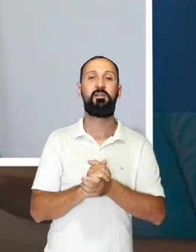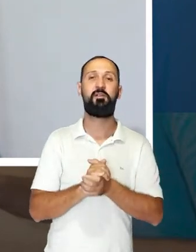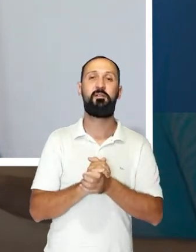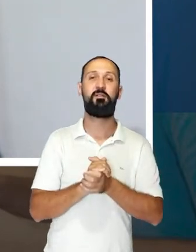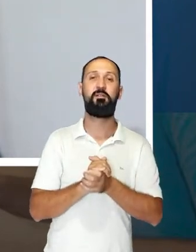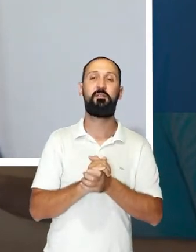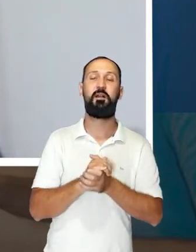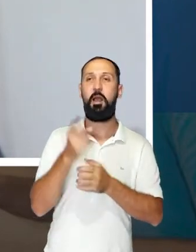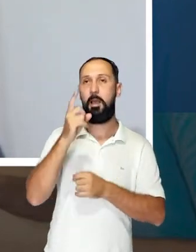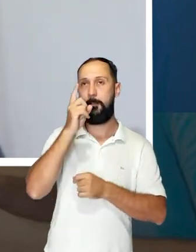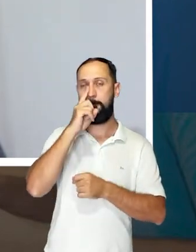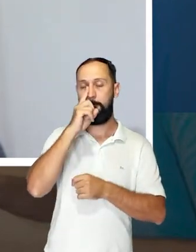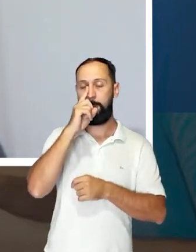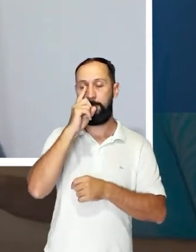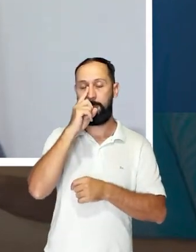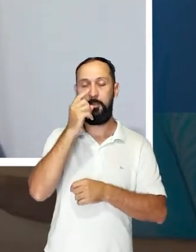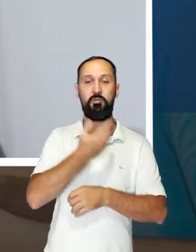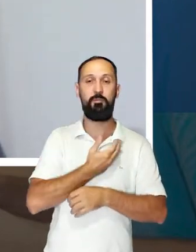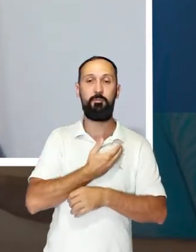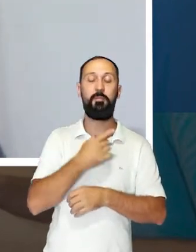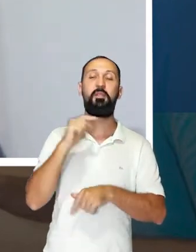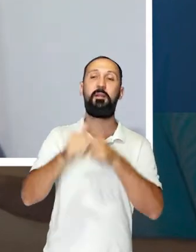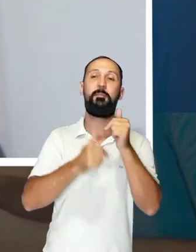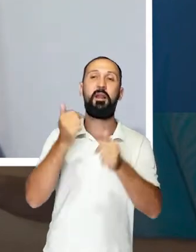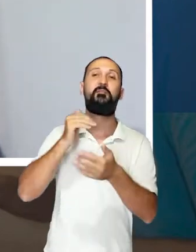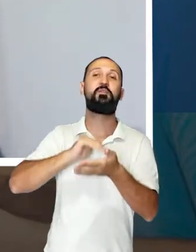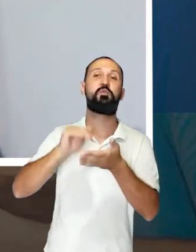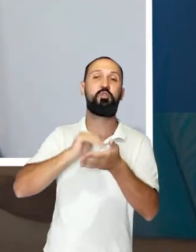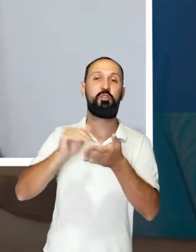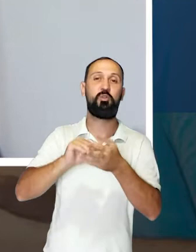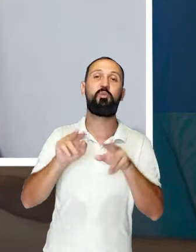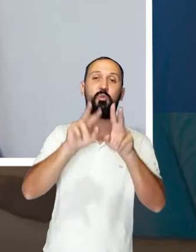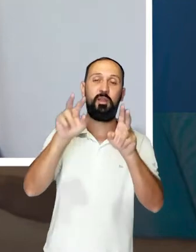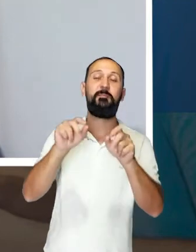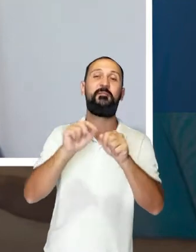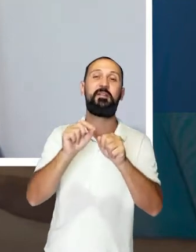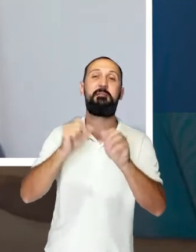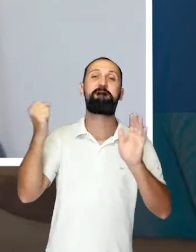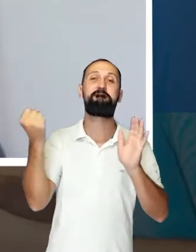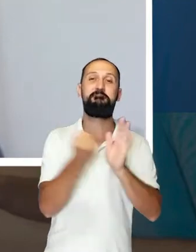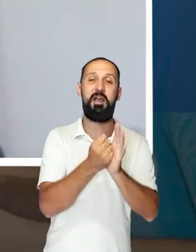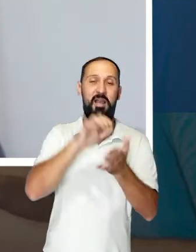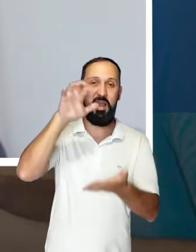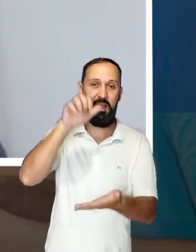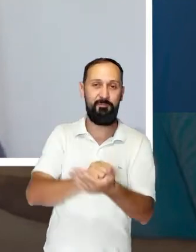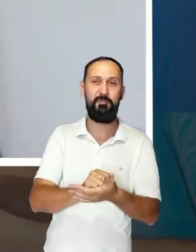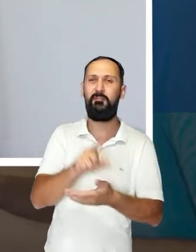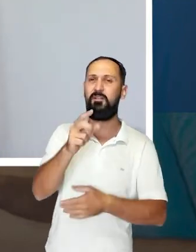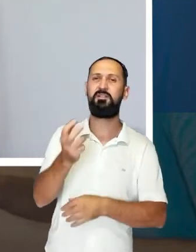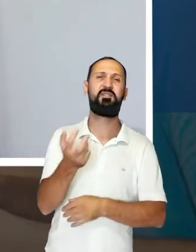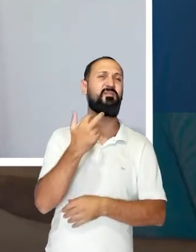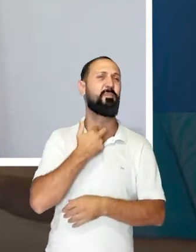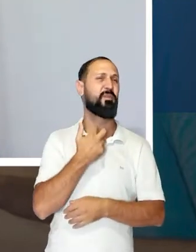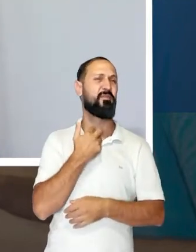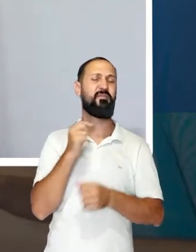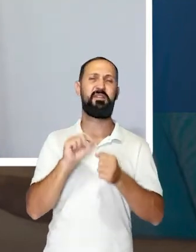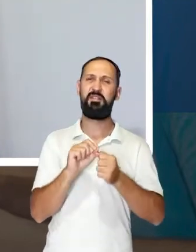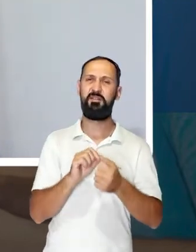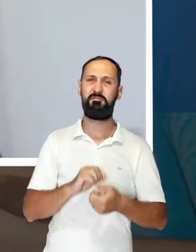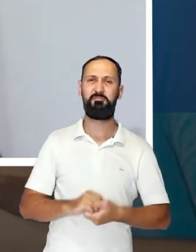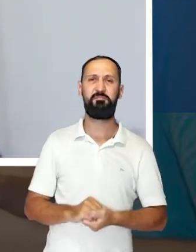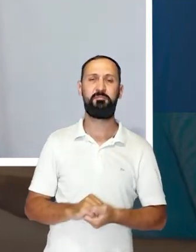a mãe de uma amiga minha trabalhava no escritório de patentes lá do Rio de Janeiro. E conversando com ela, ela falou, você não vai poder fazer